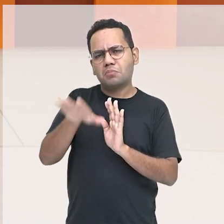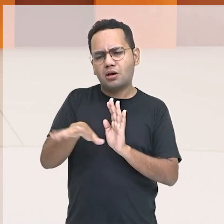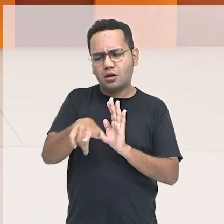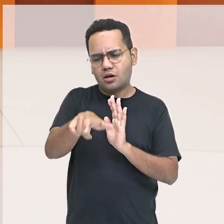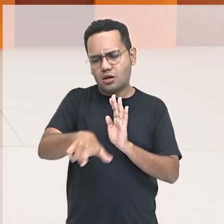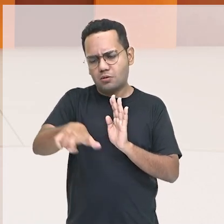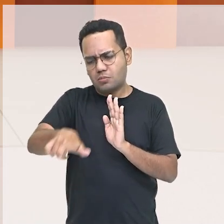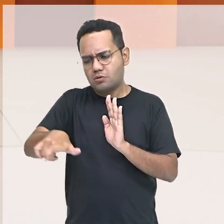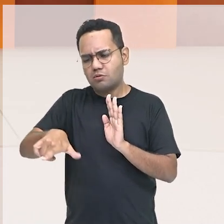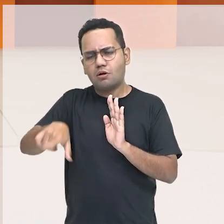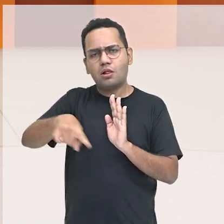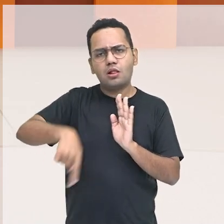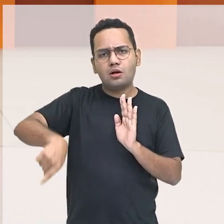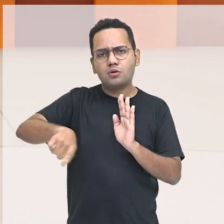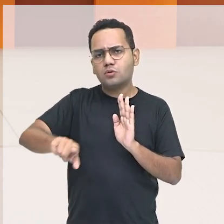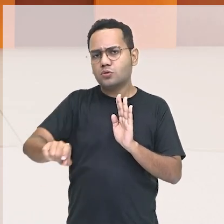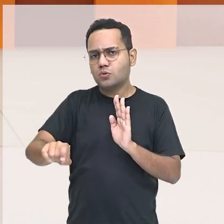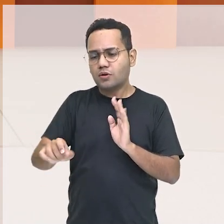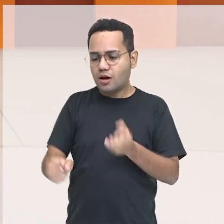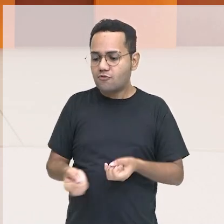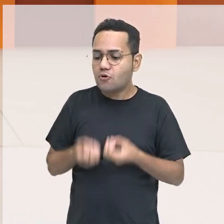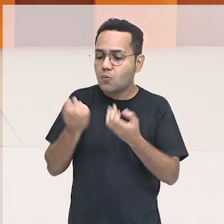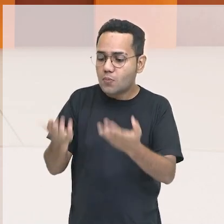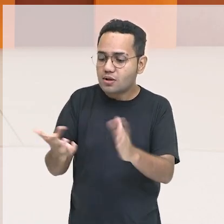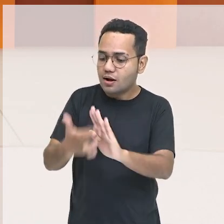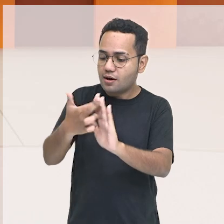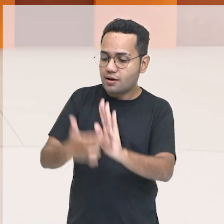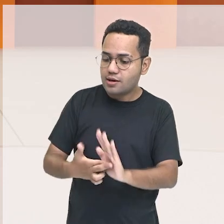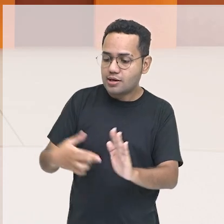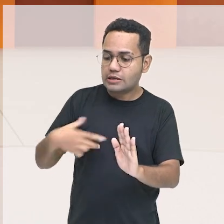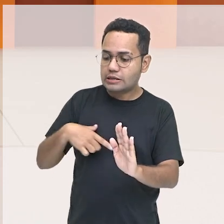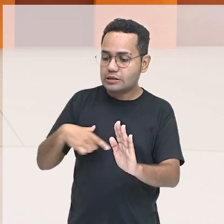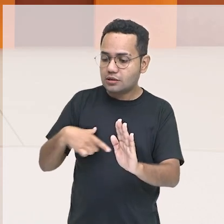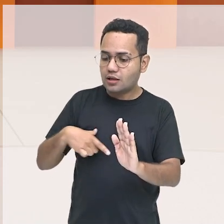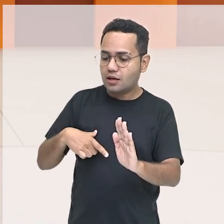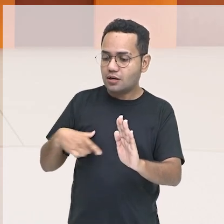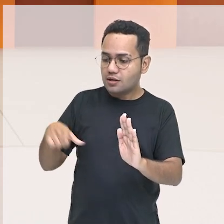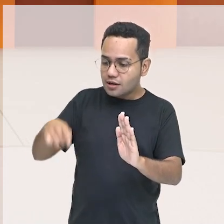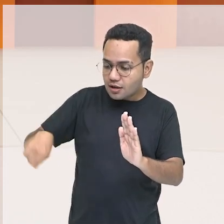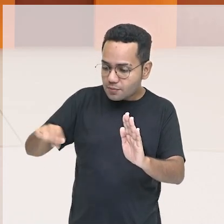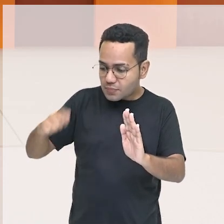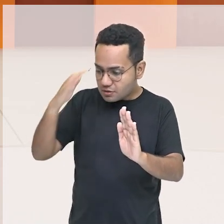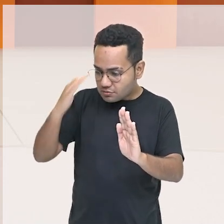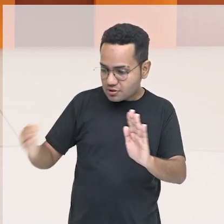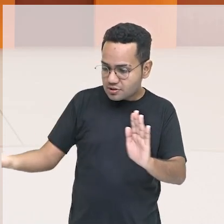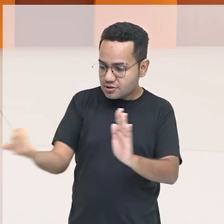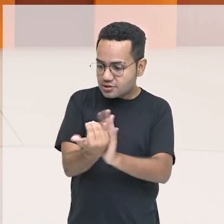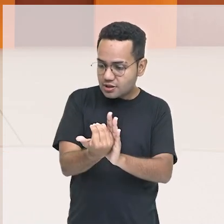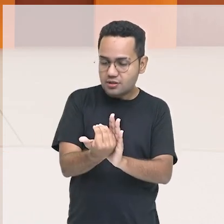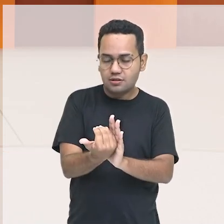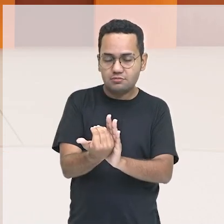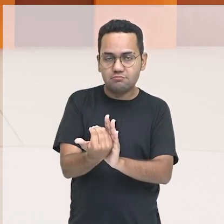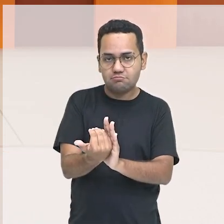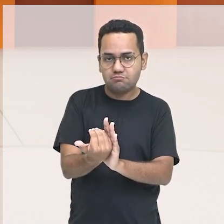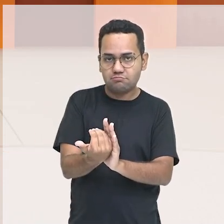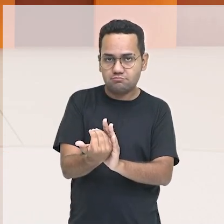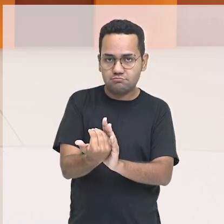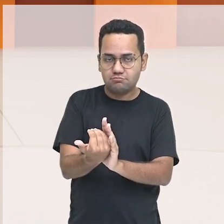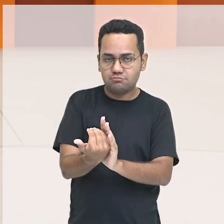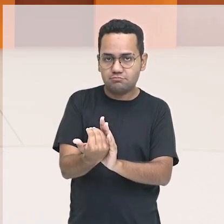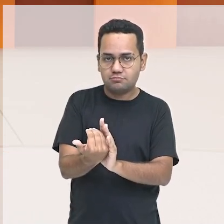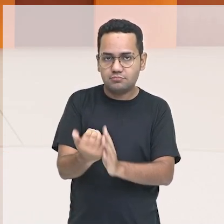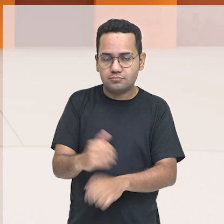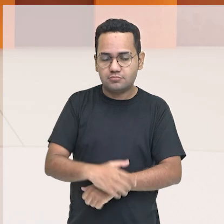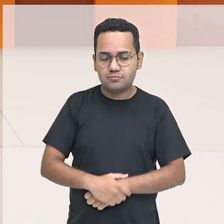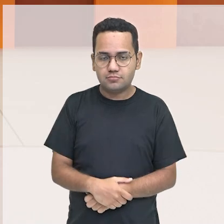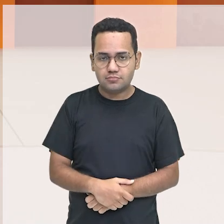colocar nos indivíduos as regras e normas que você tem que seguir dentro daquele processo, né,